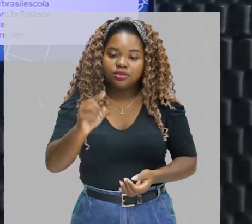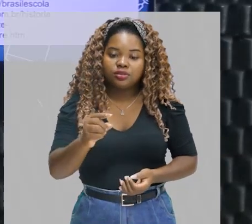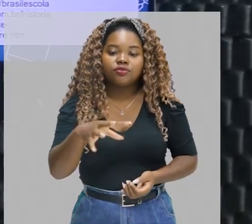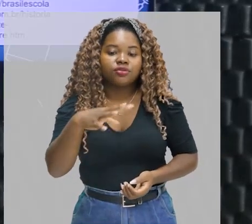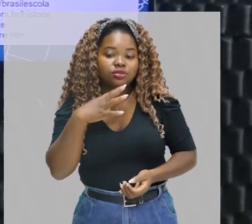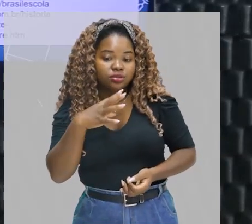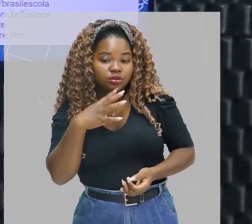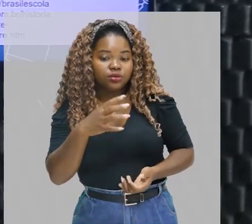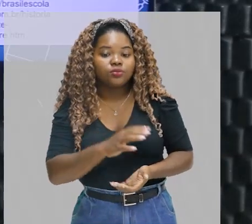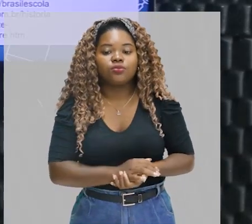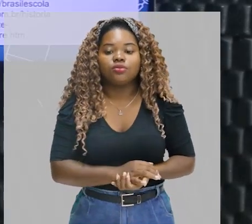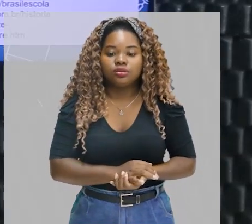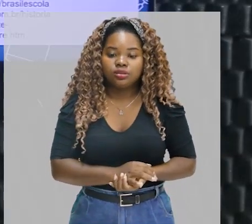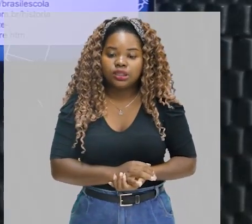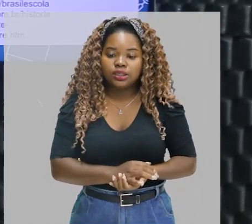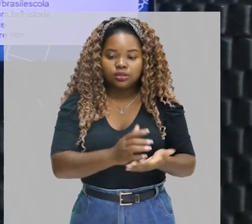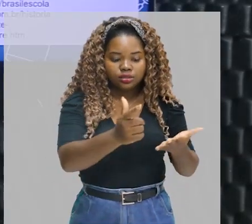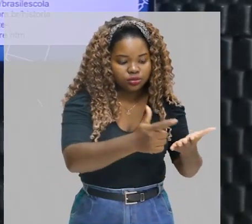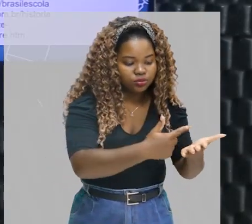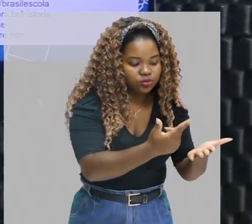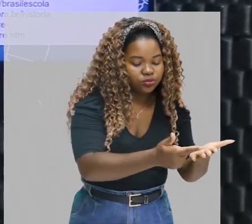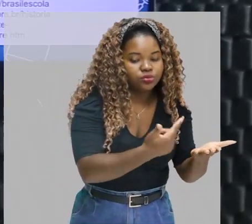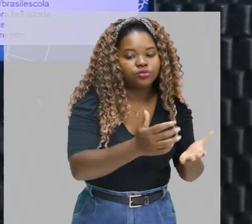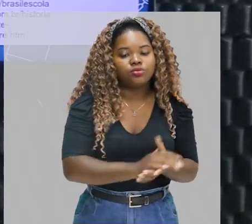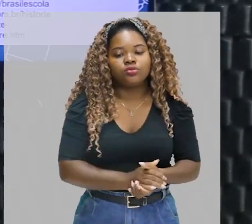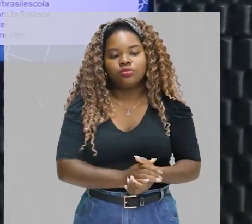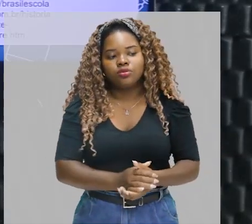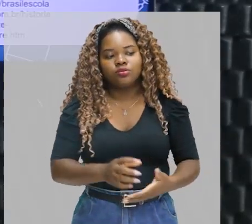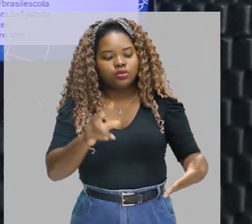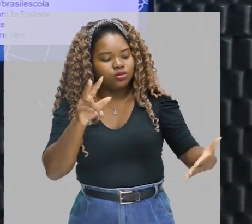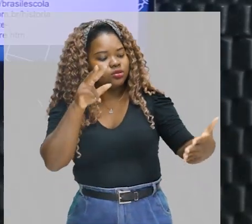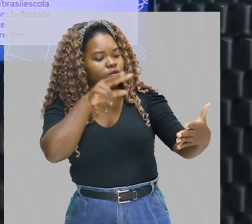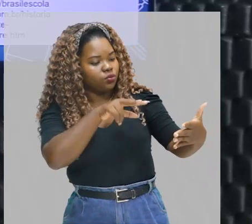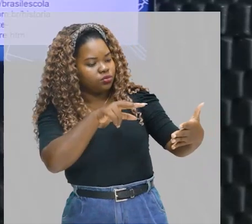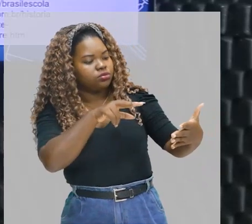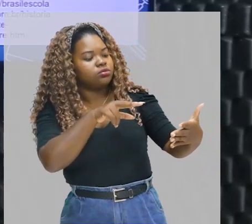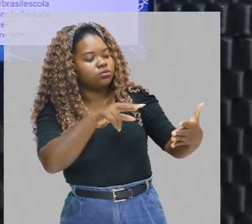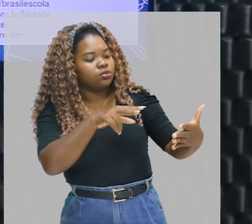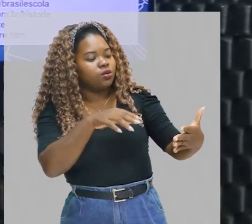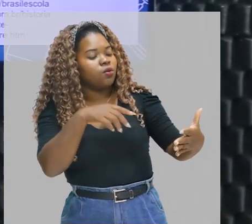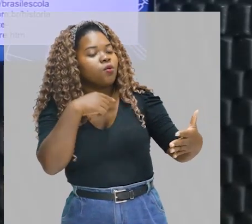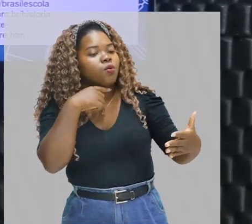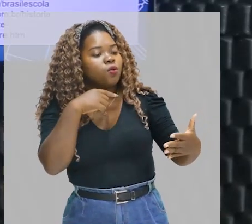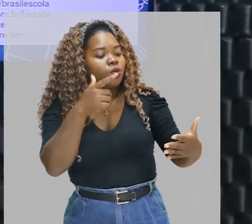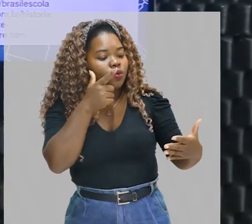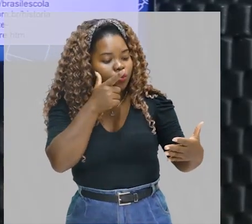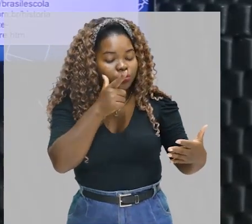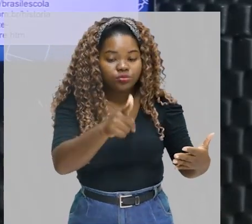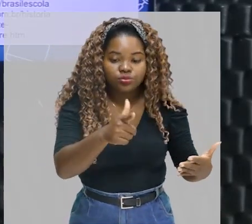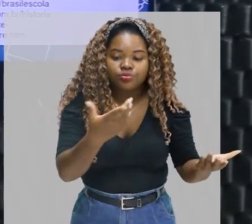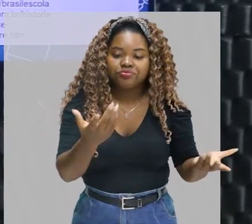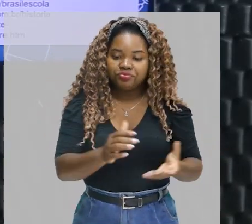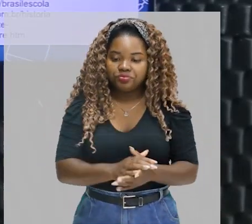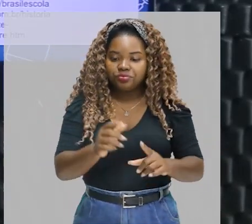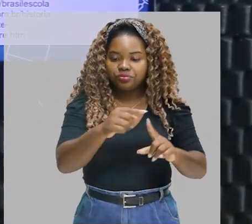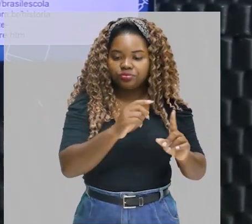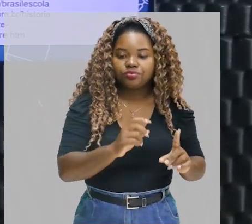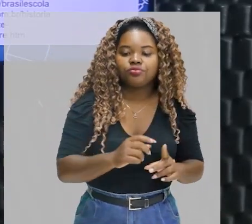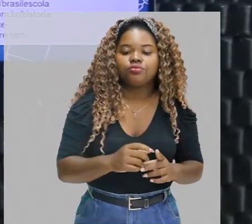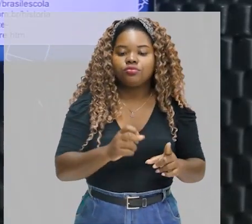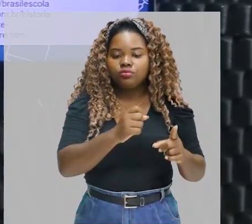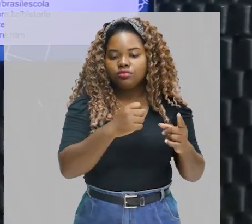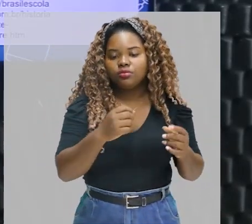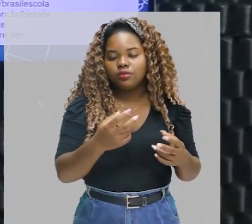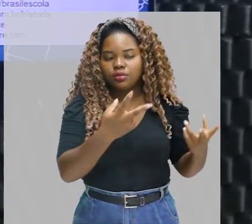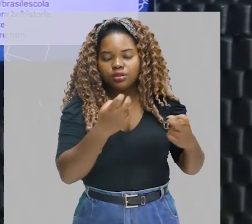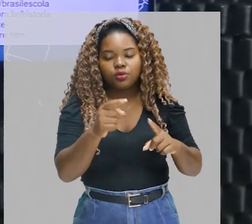né, no momento que eles olham ali, eles conseguem decifrar qual era o tipo de organização que essas sociedades elas tinham, tá ok? Então,